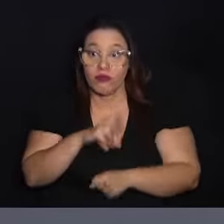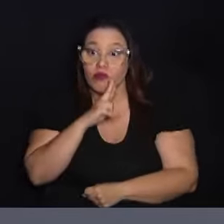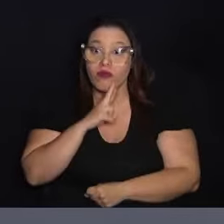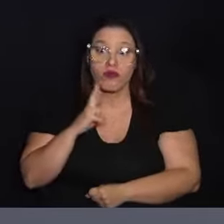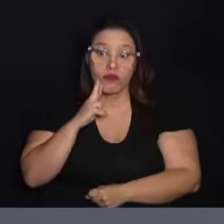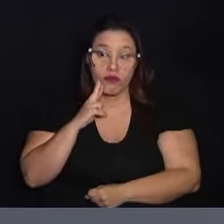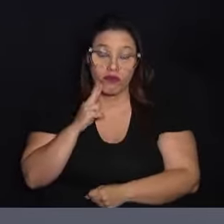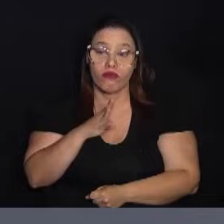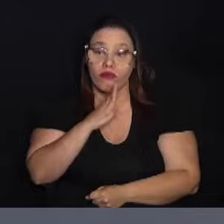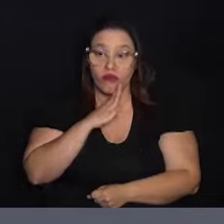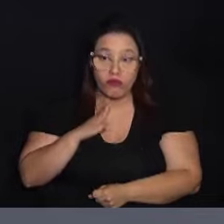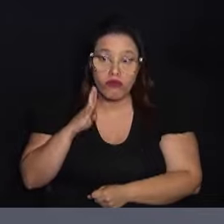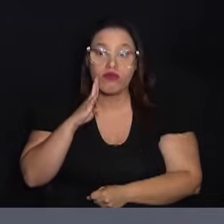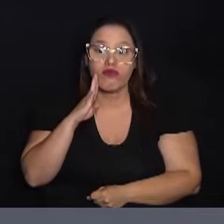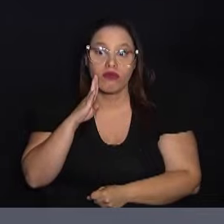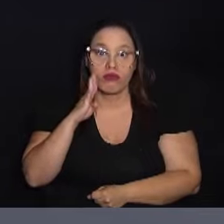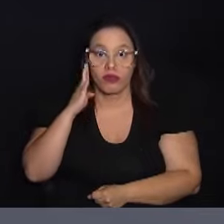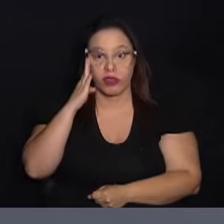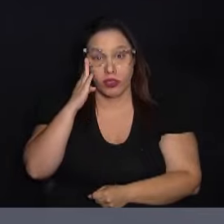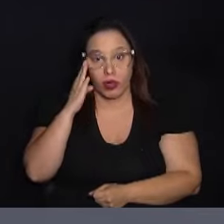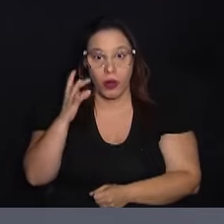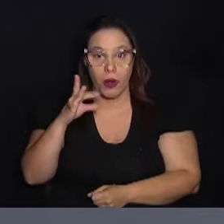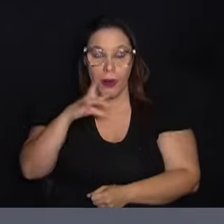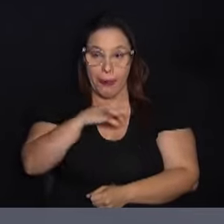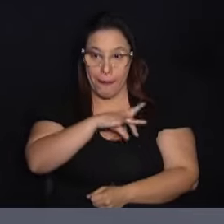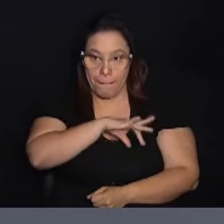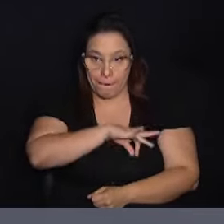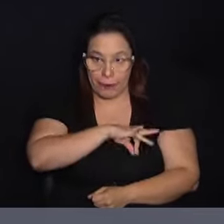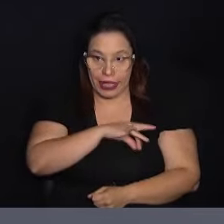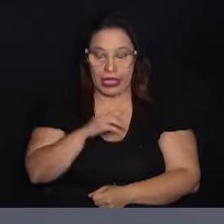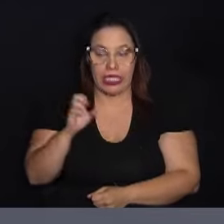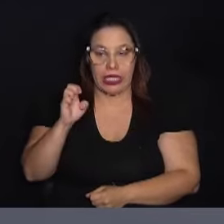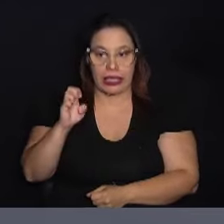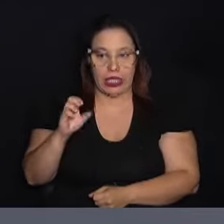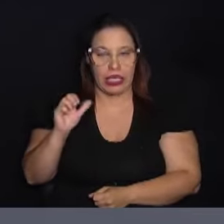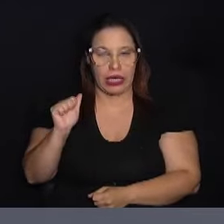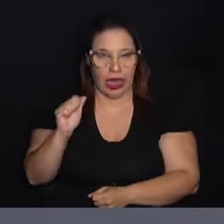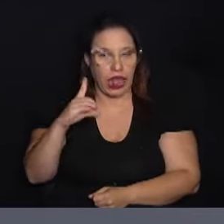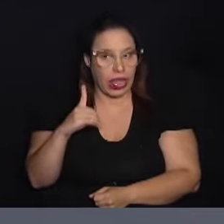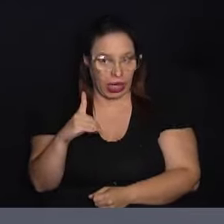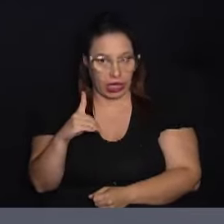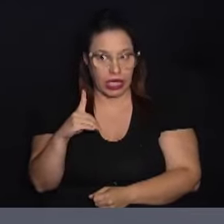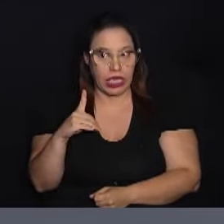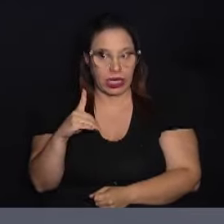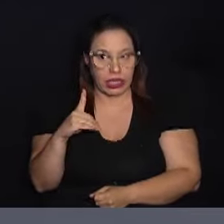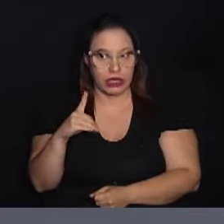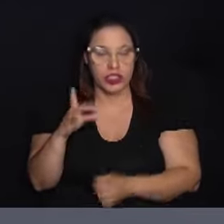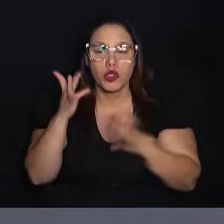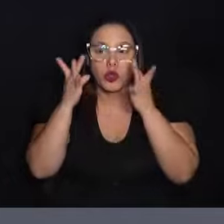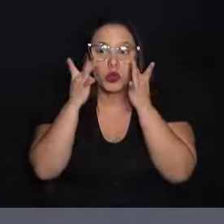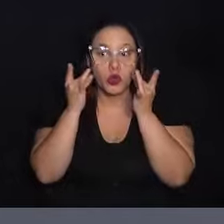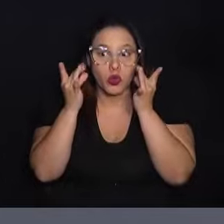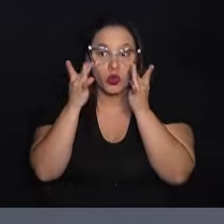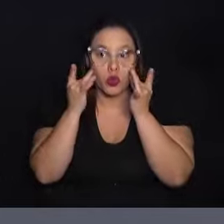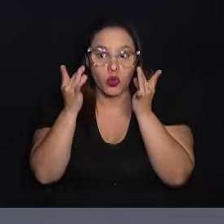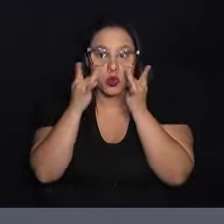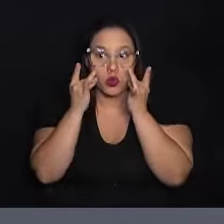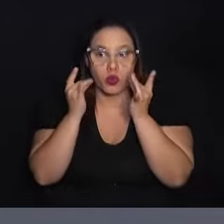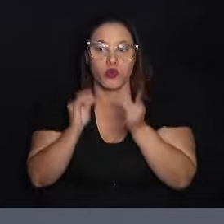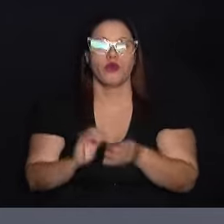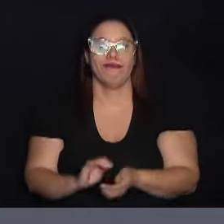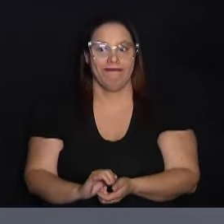hospedagem, técnico em serviços de restaurantes e bar, que tem uma parte presencial EAD, esse